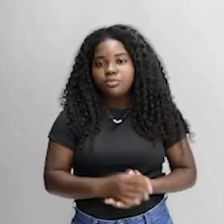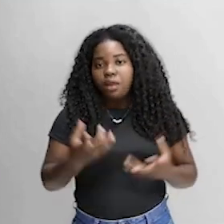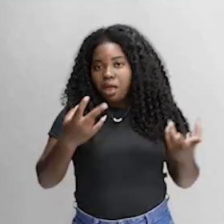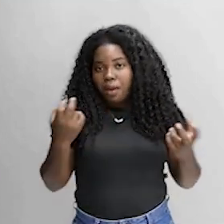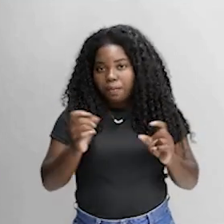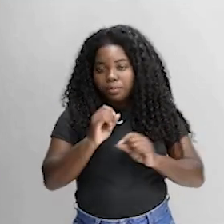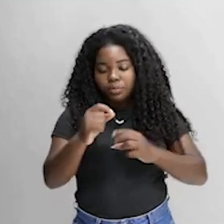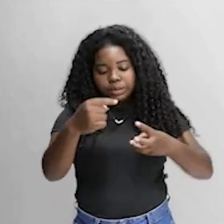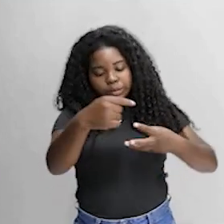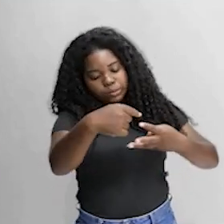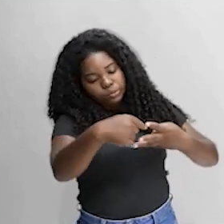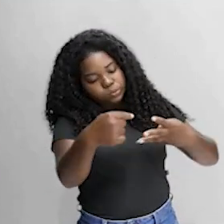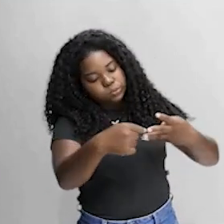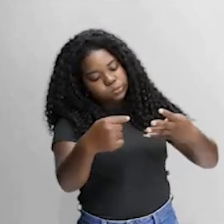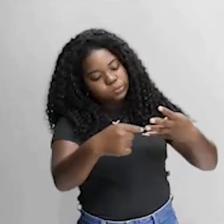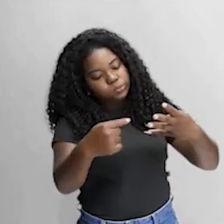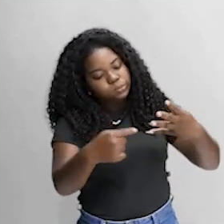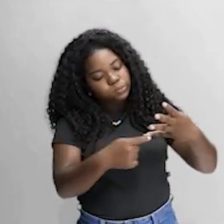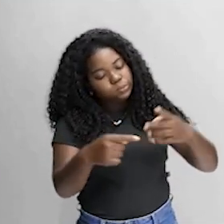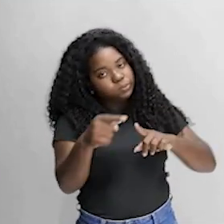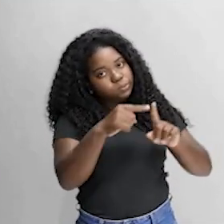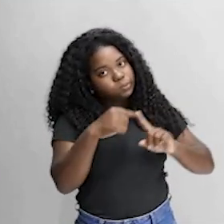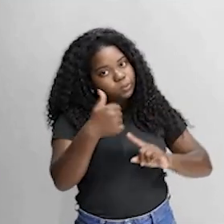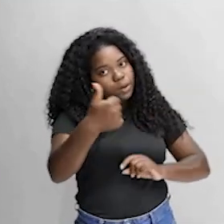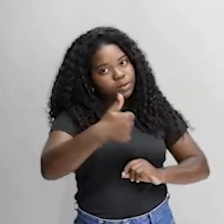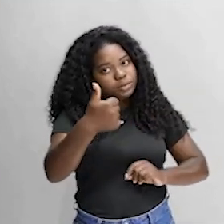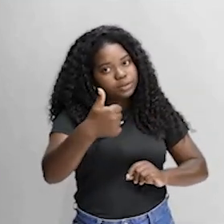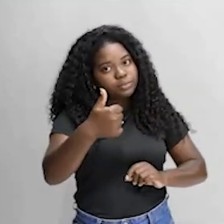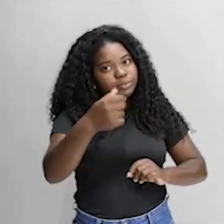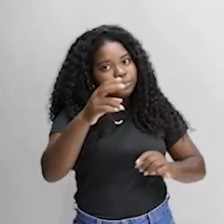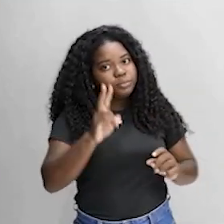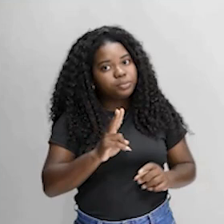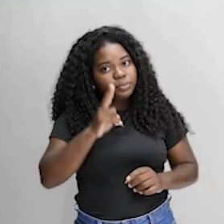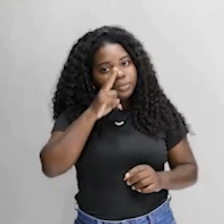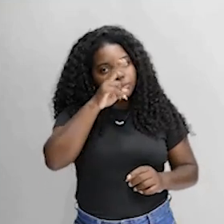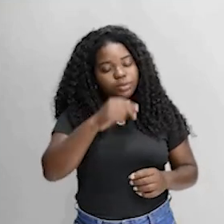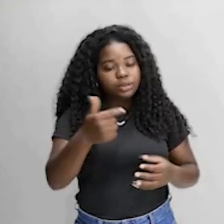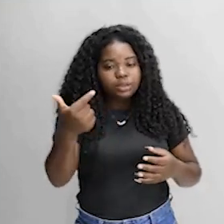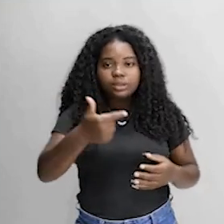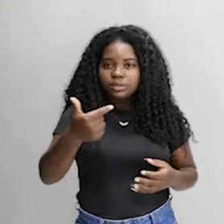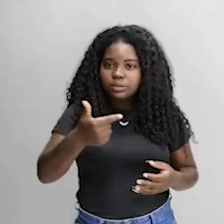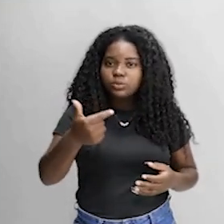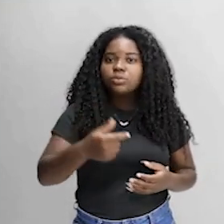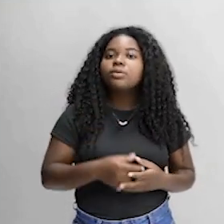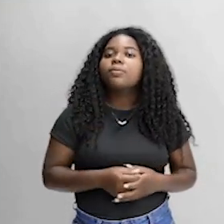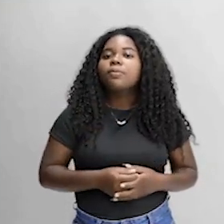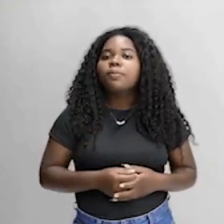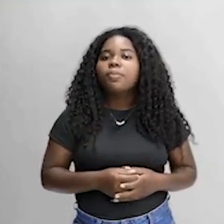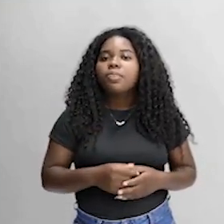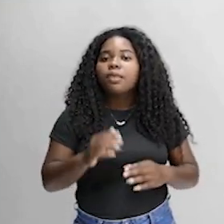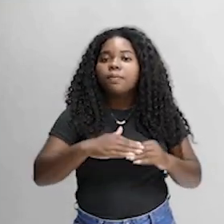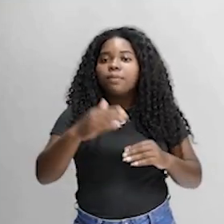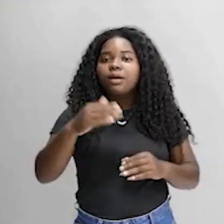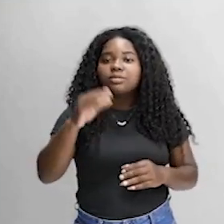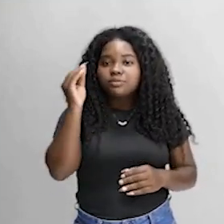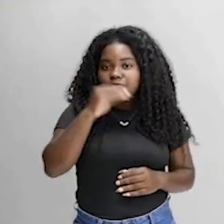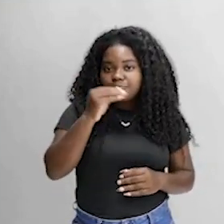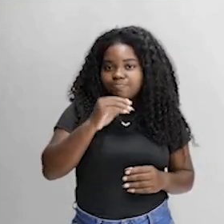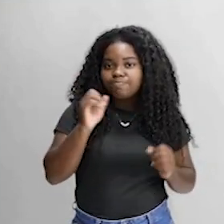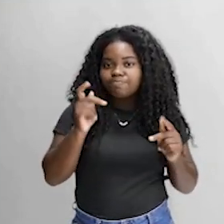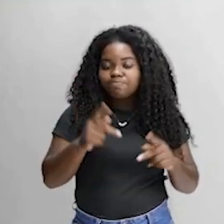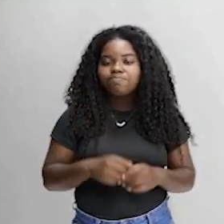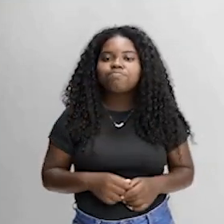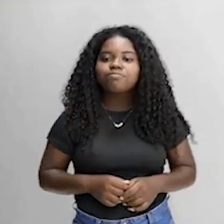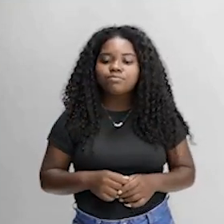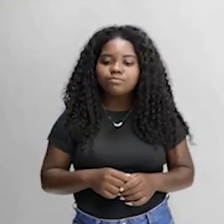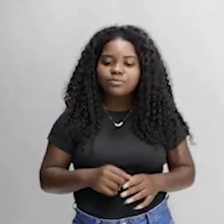ali 4 tipos, as primeiras mais fortes, as segundas mais fracas, tá bom? Então, essas são as ordens de força. Se você